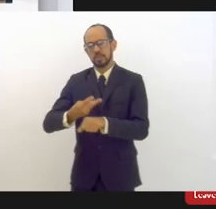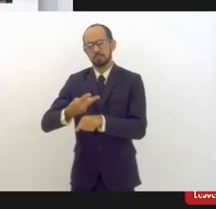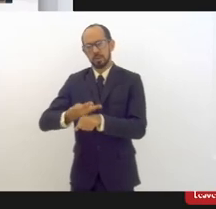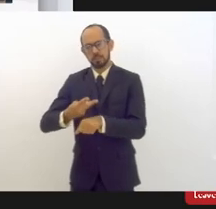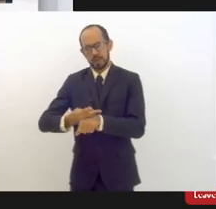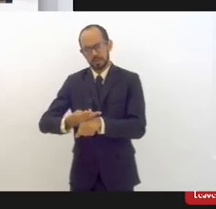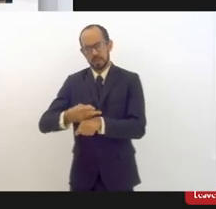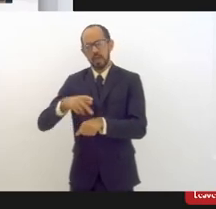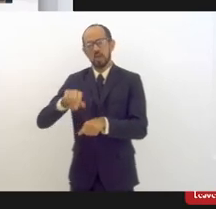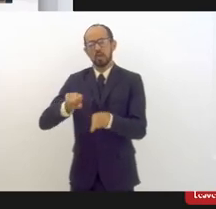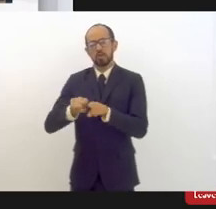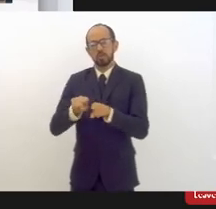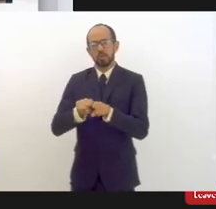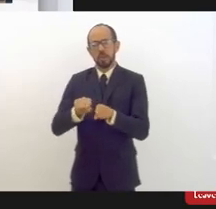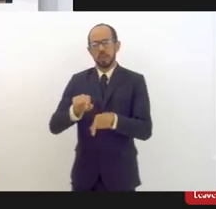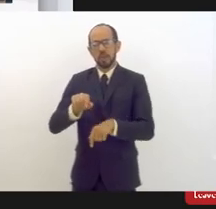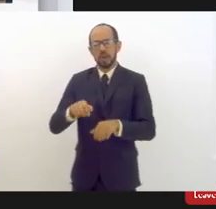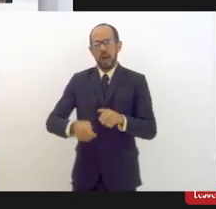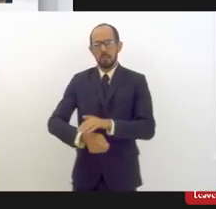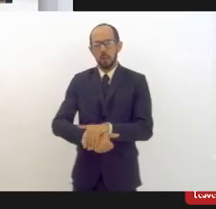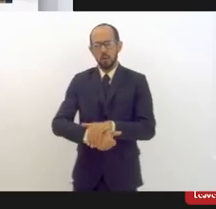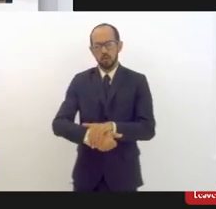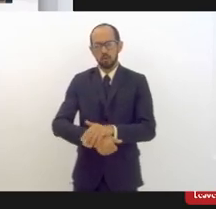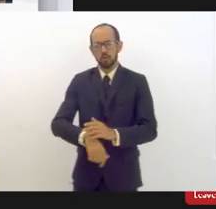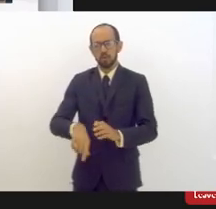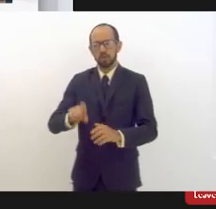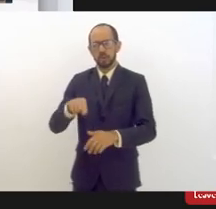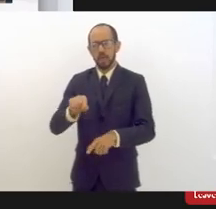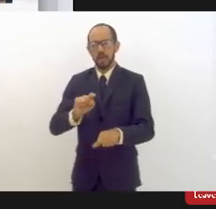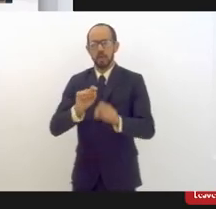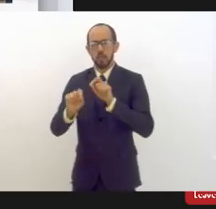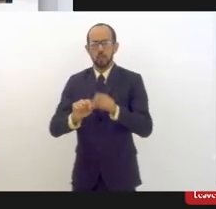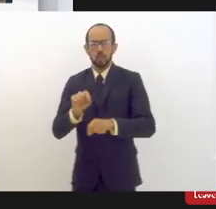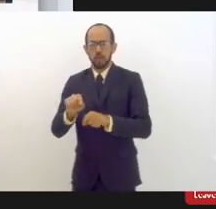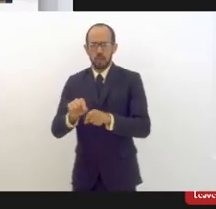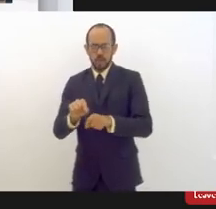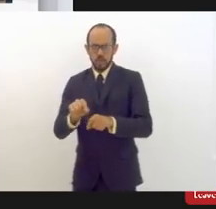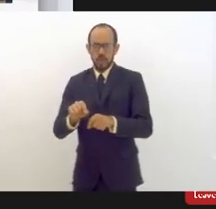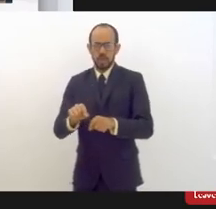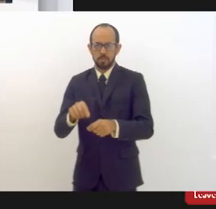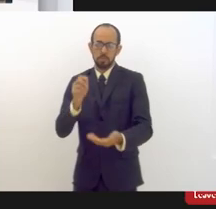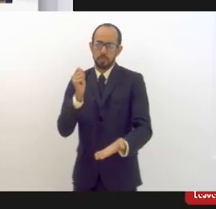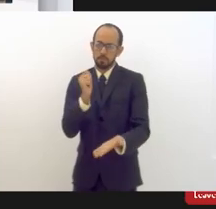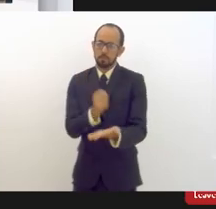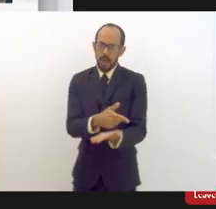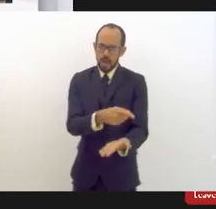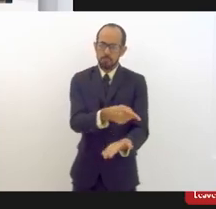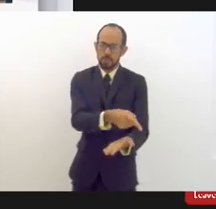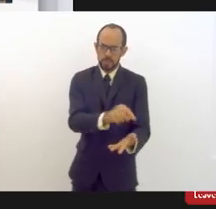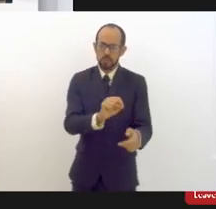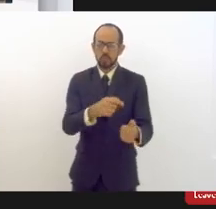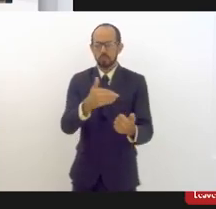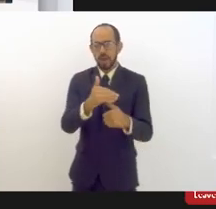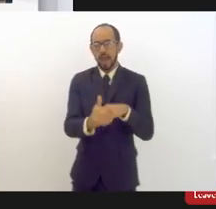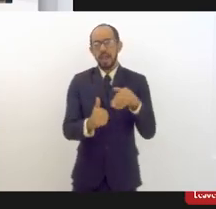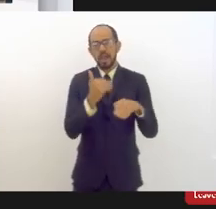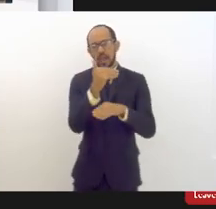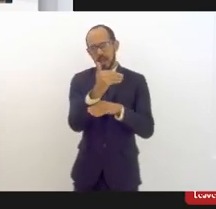algumas ações de valorização que são de natureza também remuneratória para além das ações